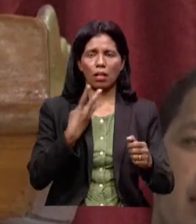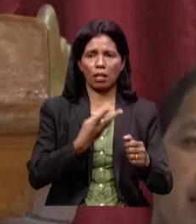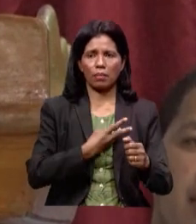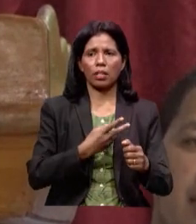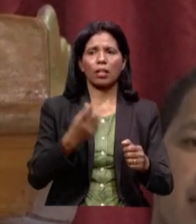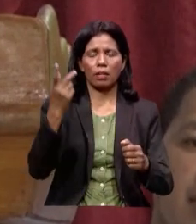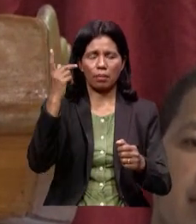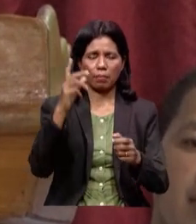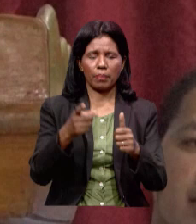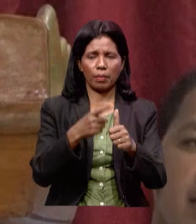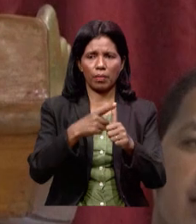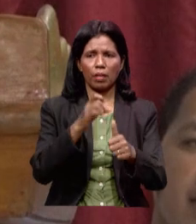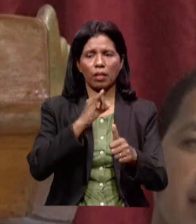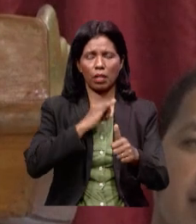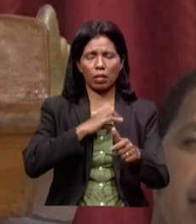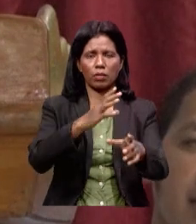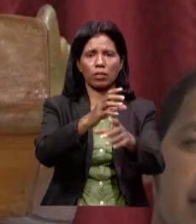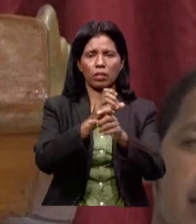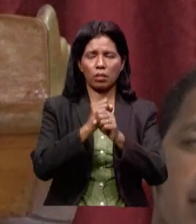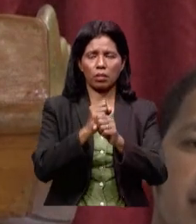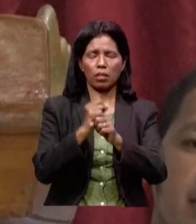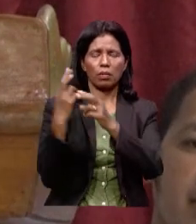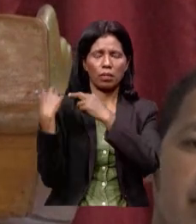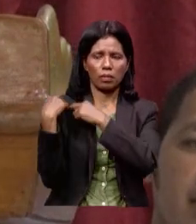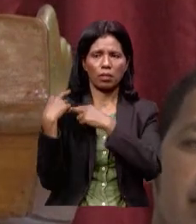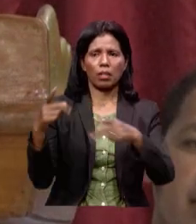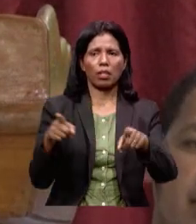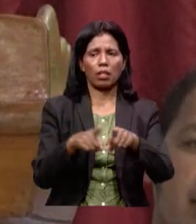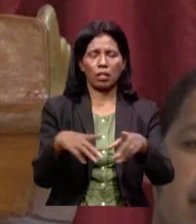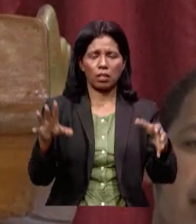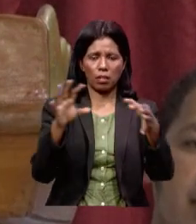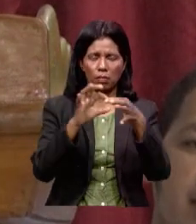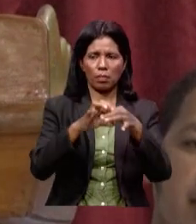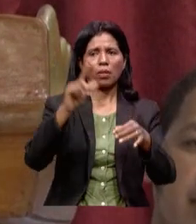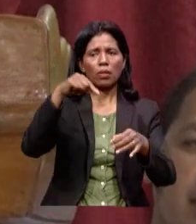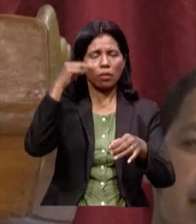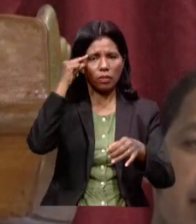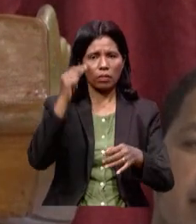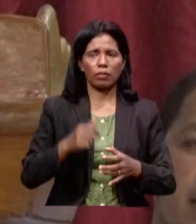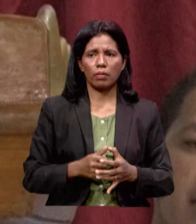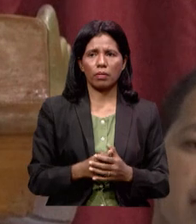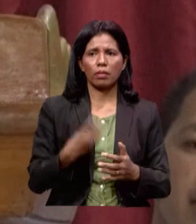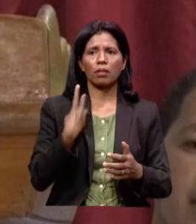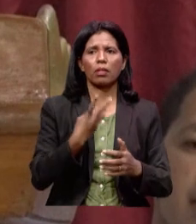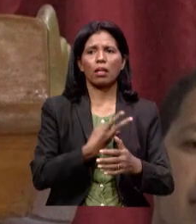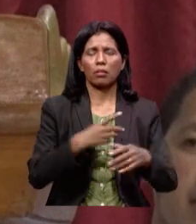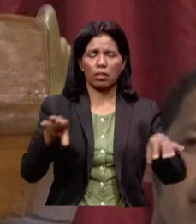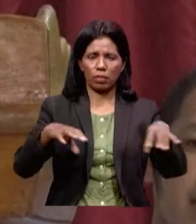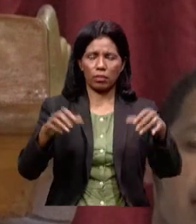primeiro ao assumir mandato nesse membro do governo, a me serviço a